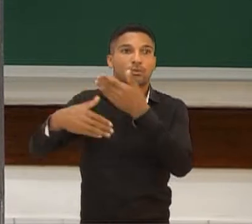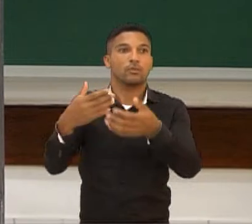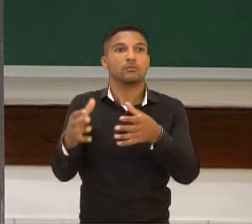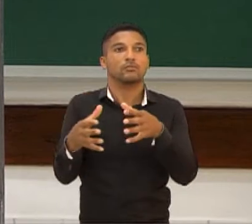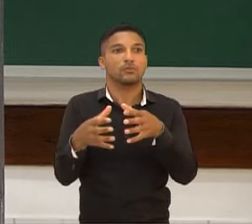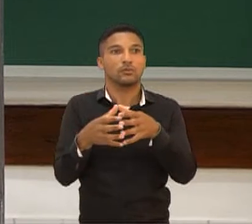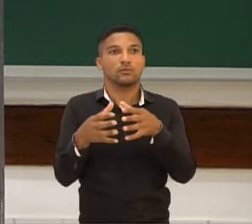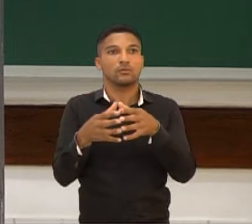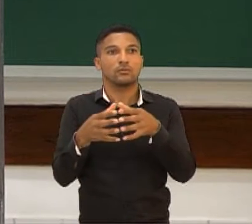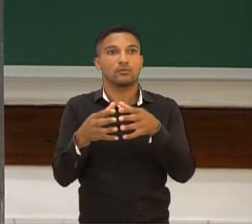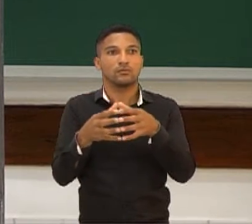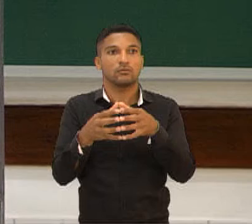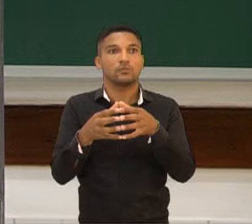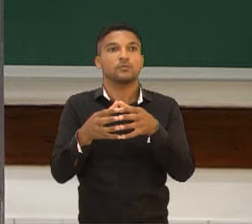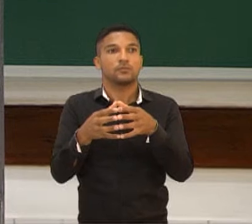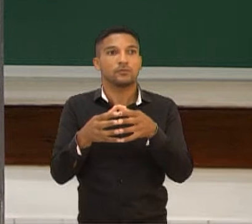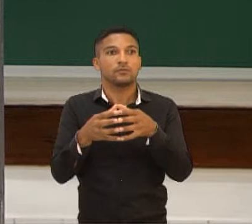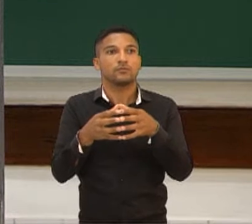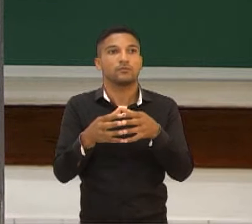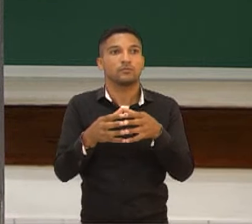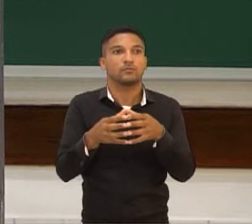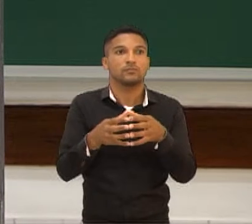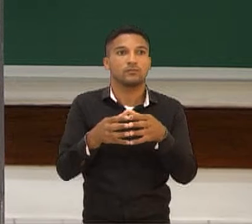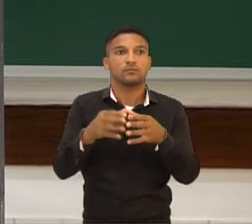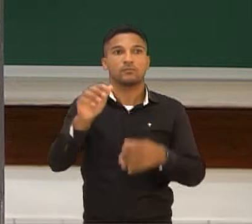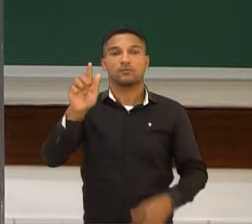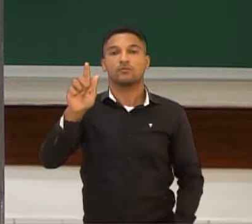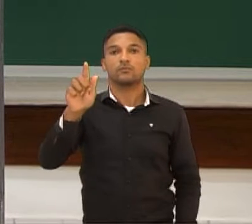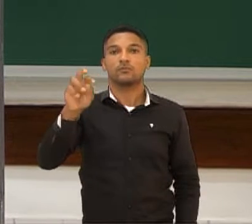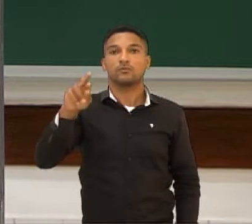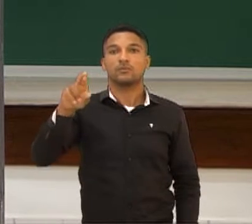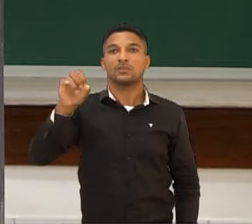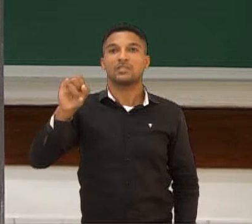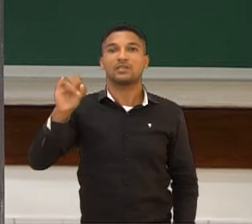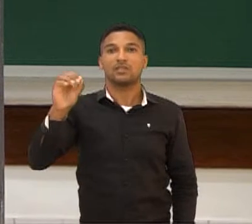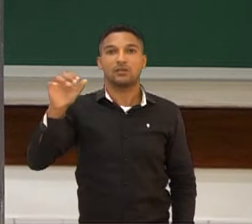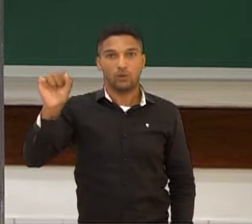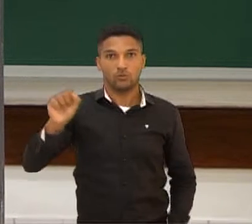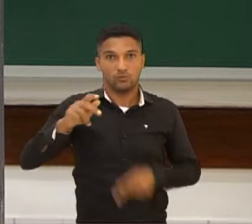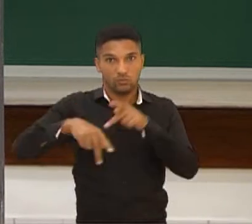os acontecimentos, né, toda a sua cultura, a cultura